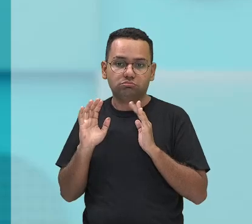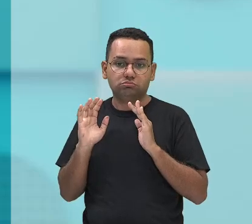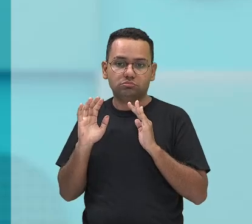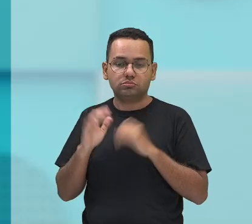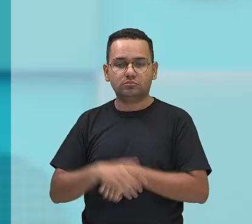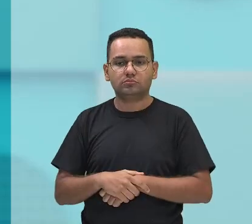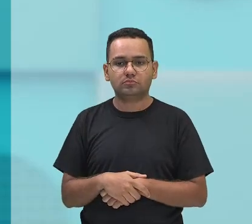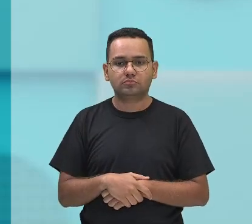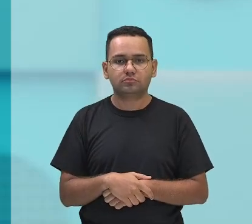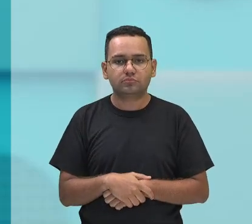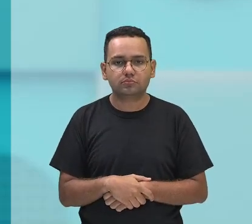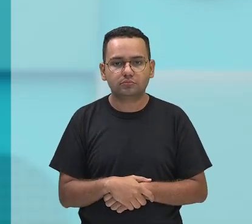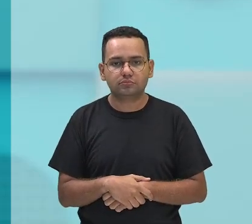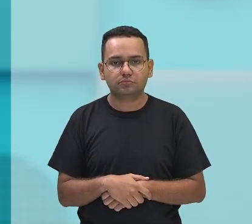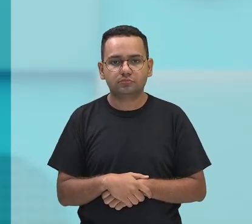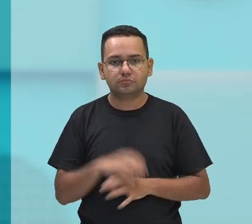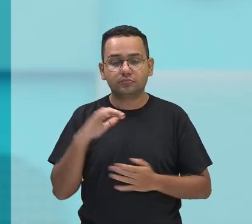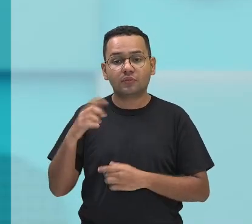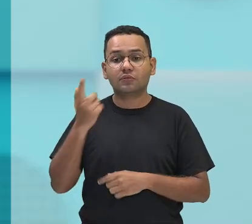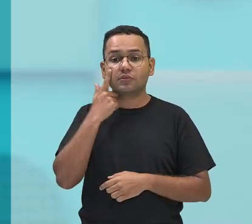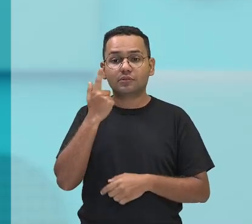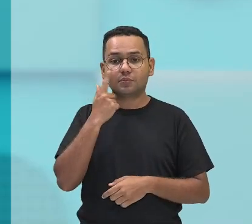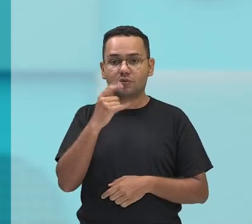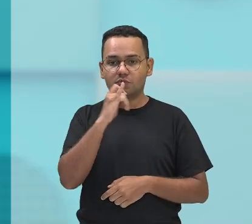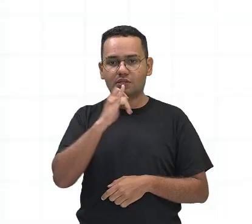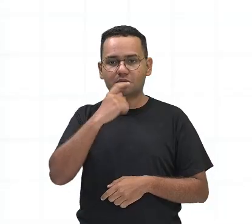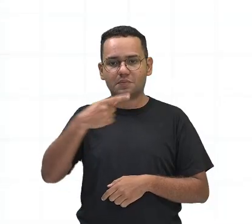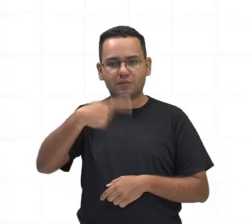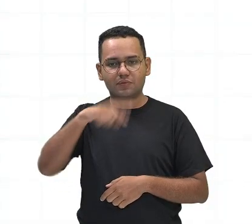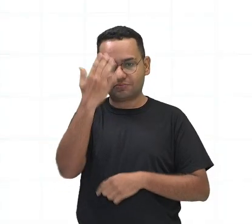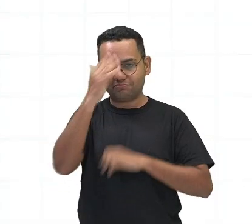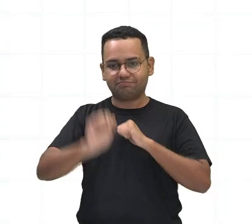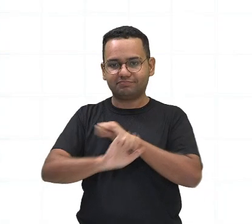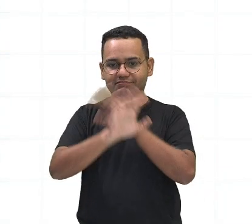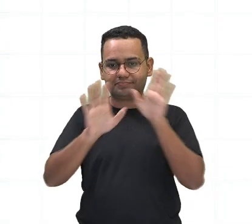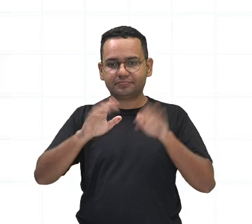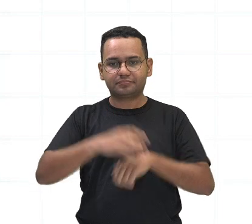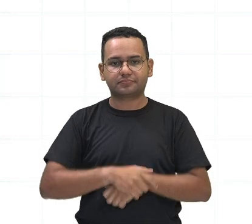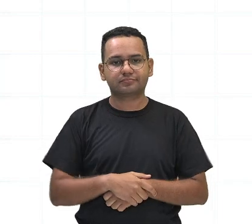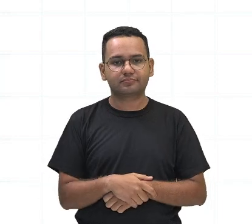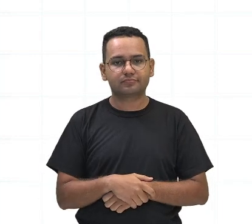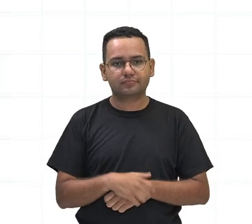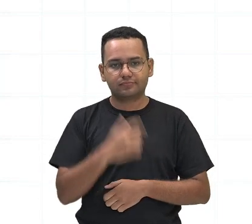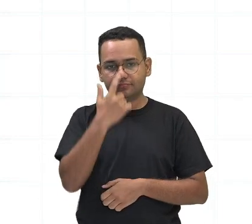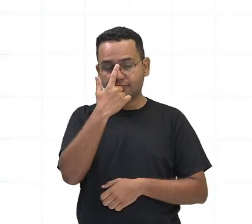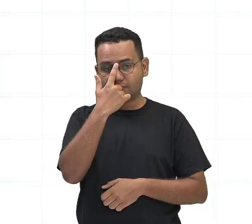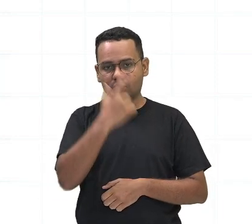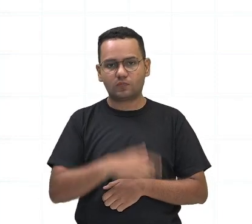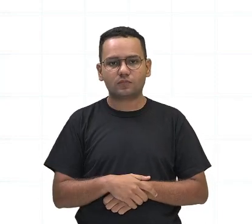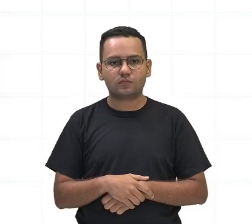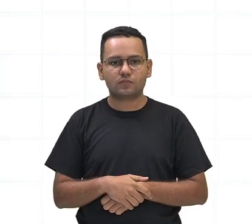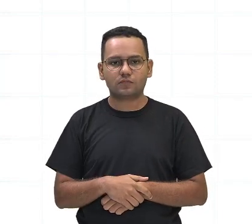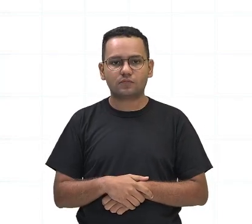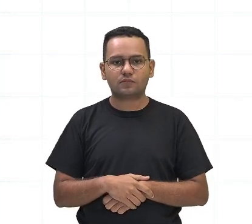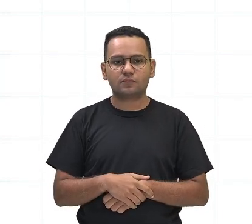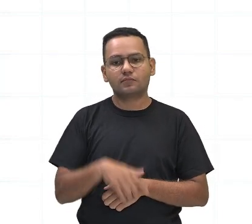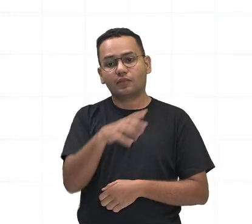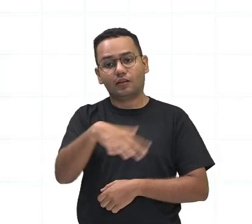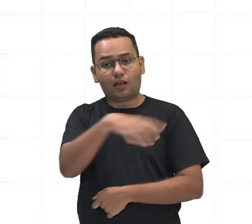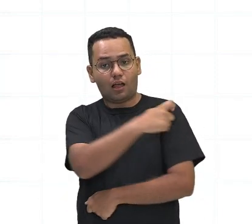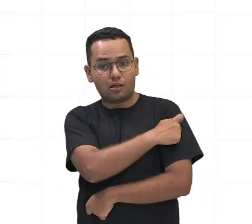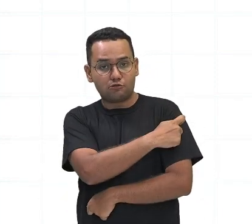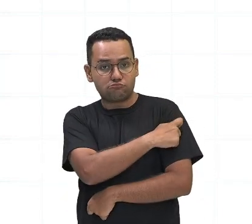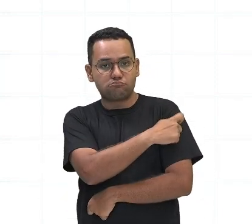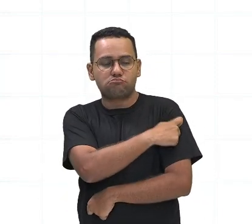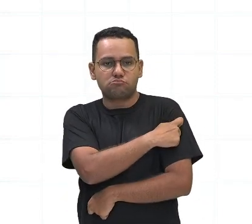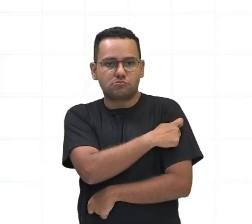ok? Nós vamos ver um exemplo agora aí para a gente entender melhor, olha só. Alunos do Colégio Militar, da